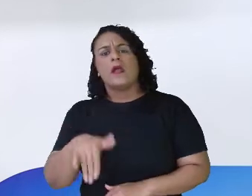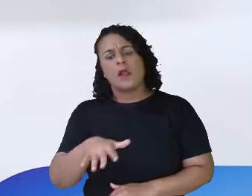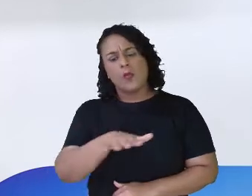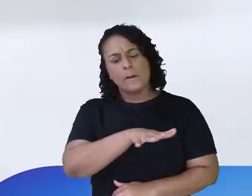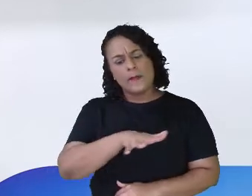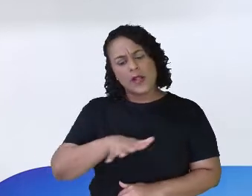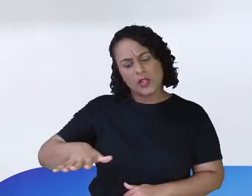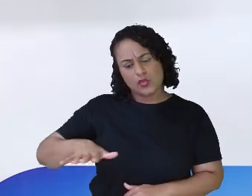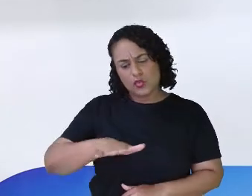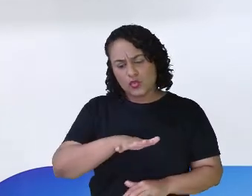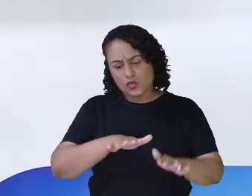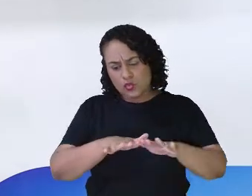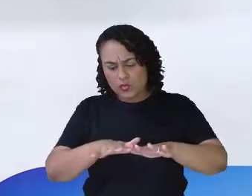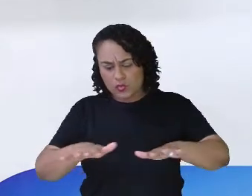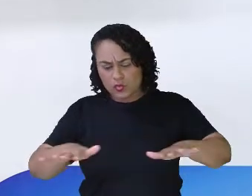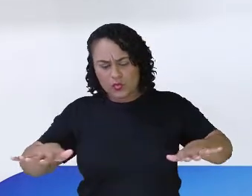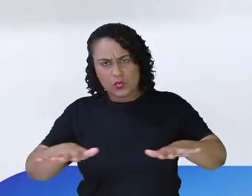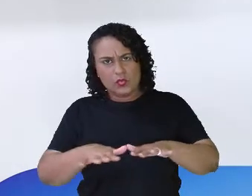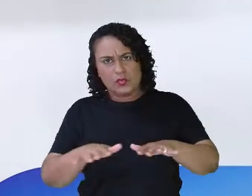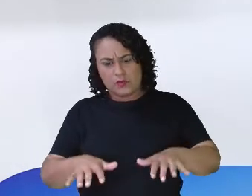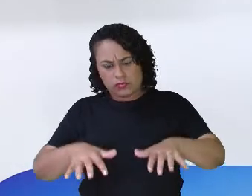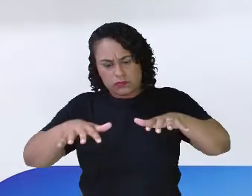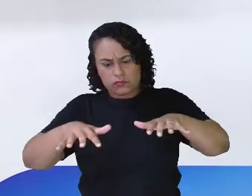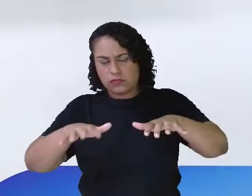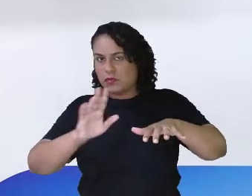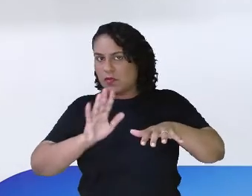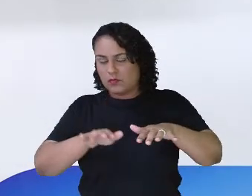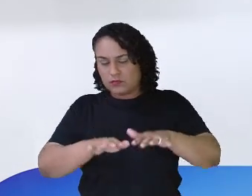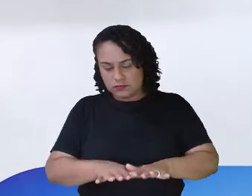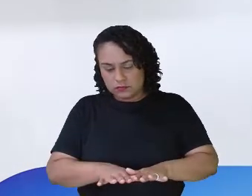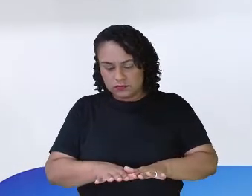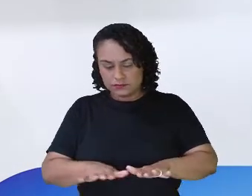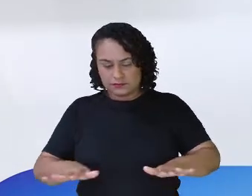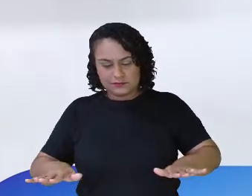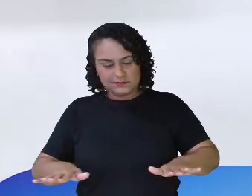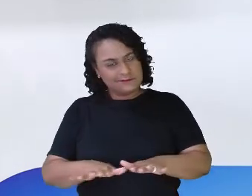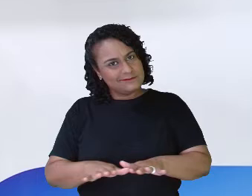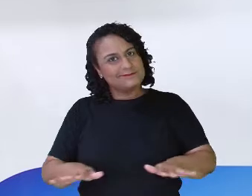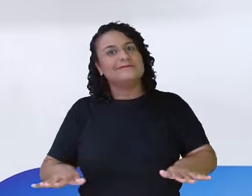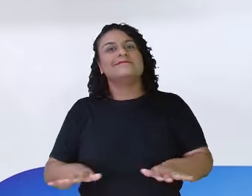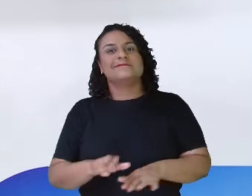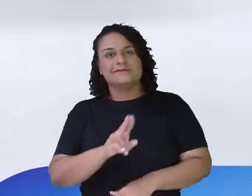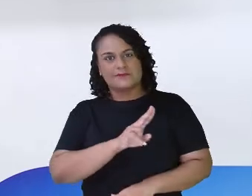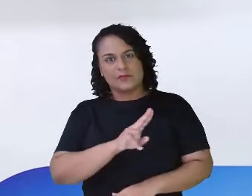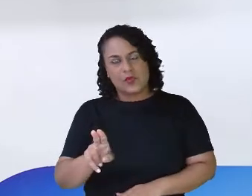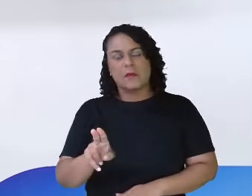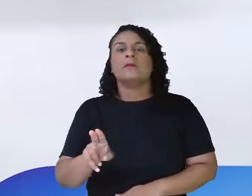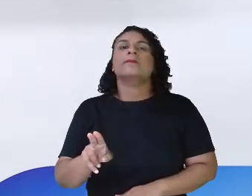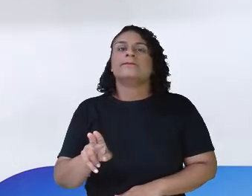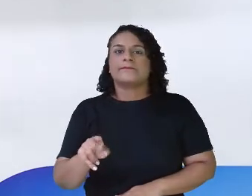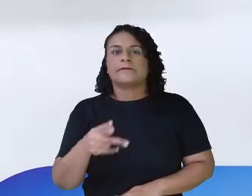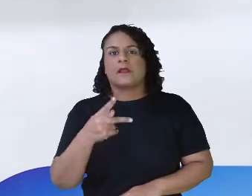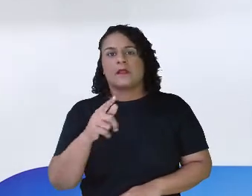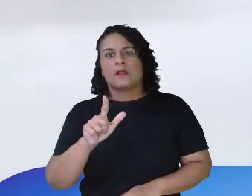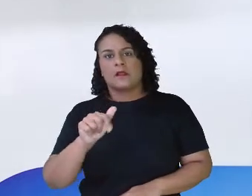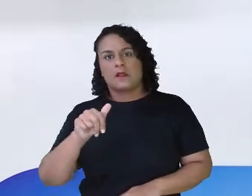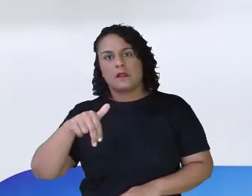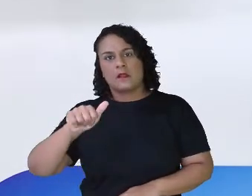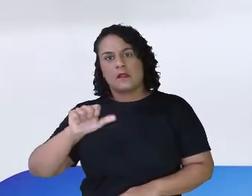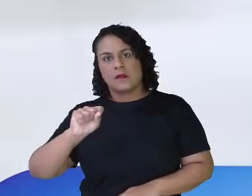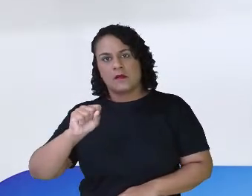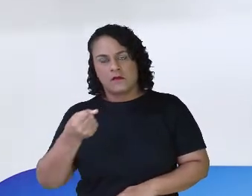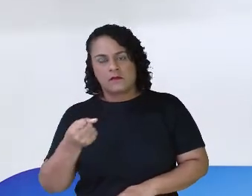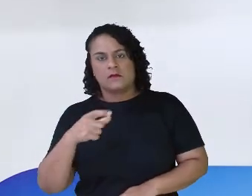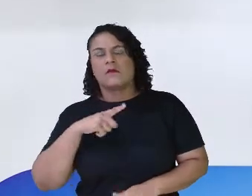plano. Elas não passam de um plano. São chamadas figuras planas. Aqui eu